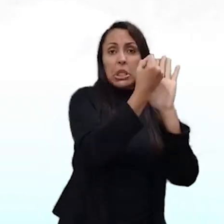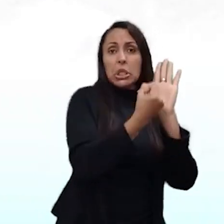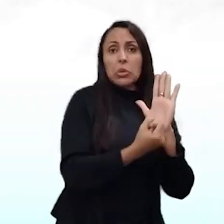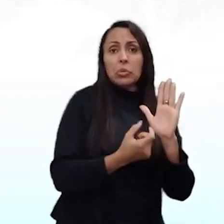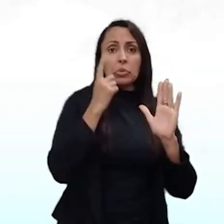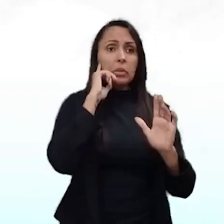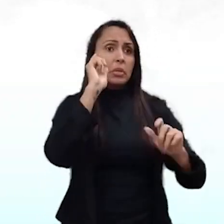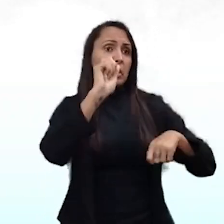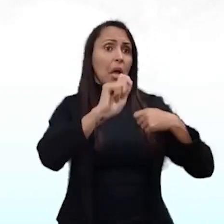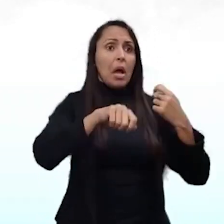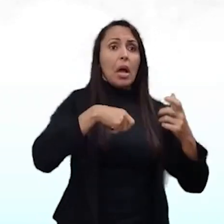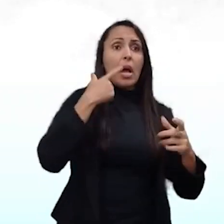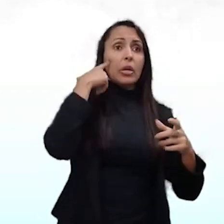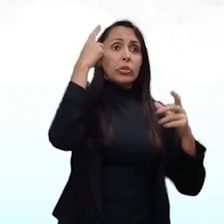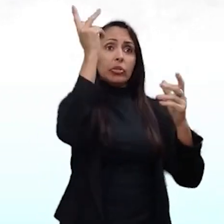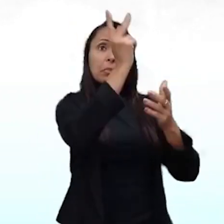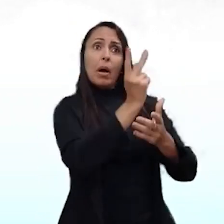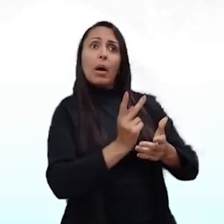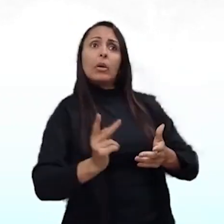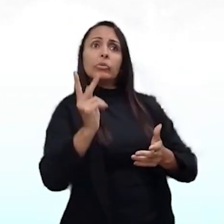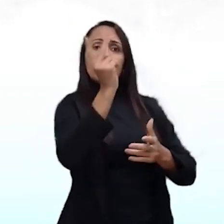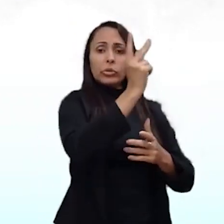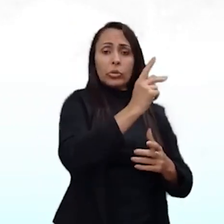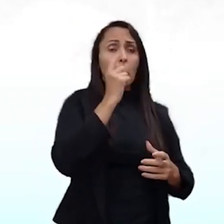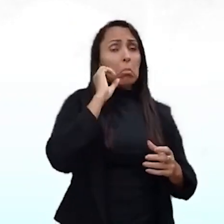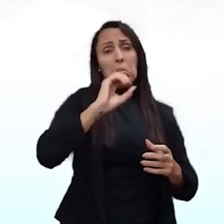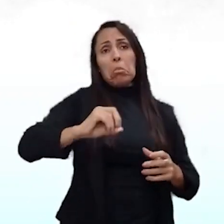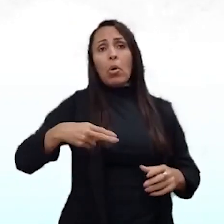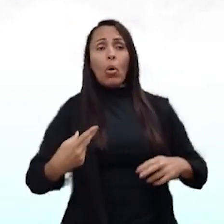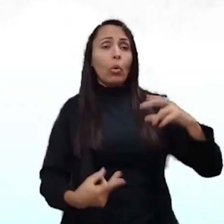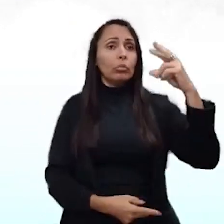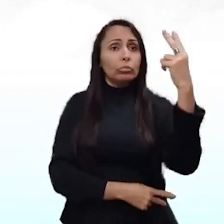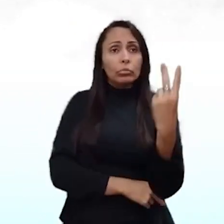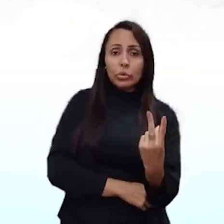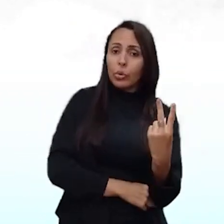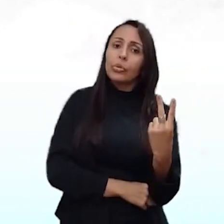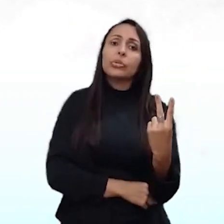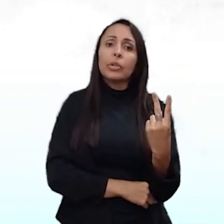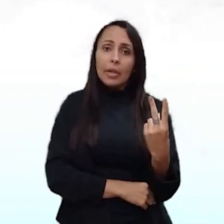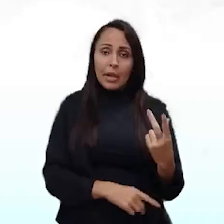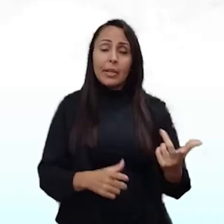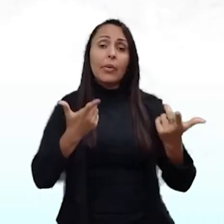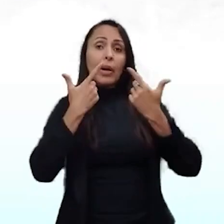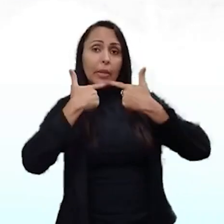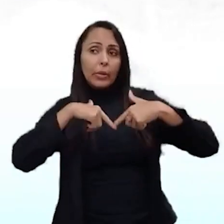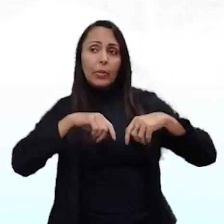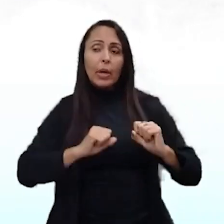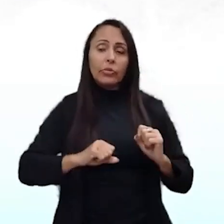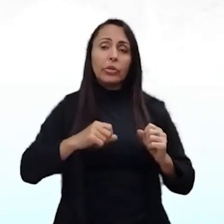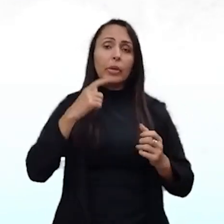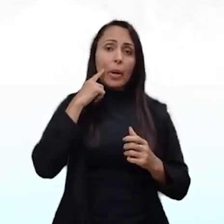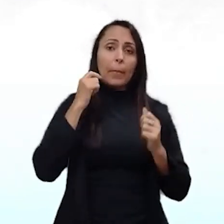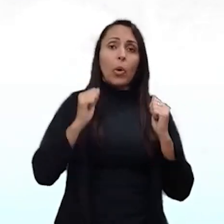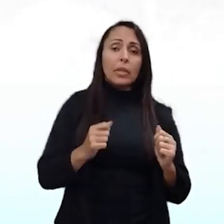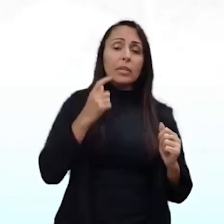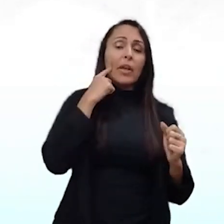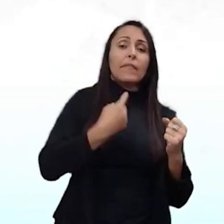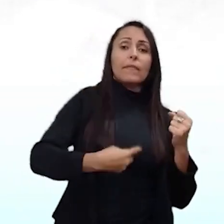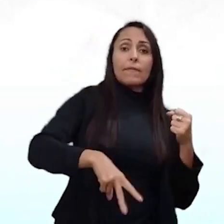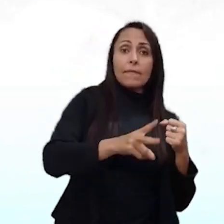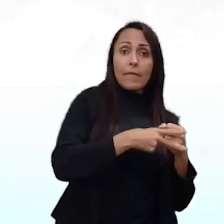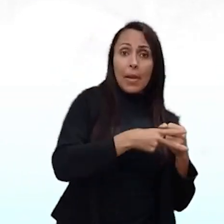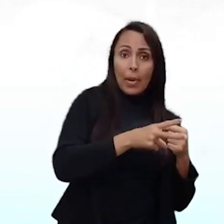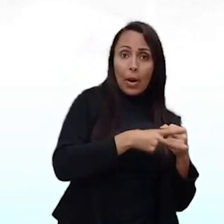desenhos, imagens. Ou os dois. Então a linguagem ela pode ser chamada de linguagem